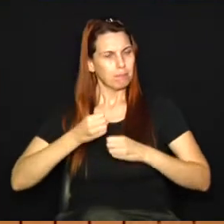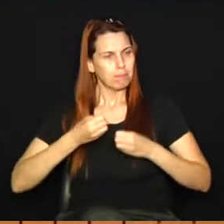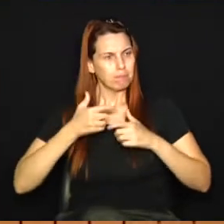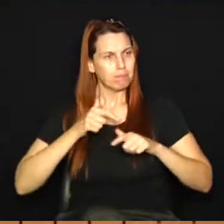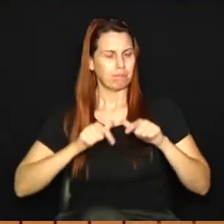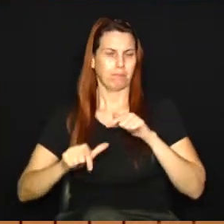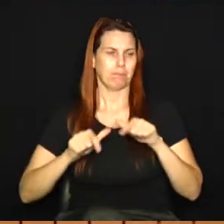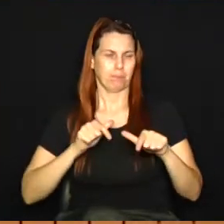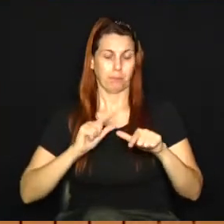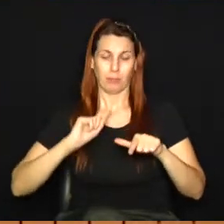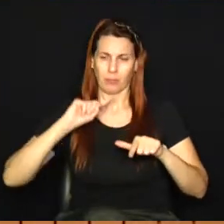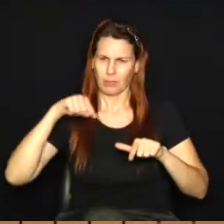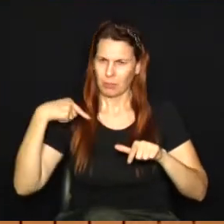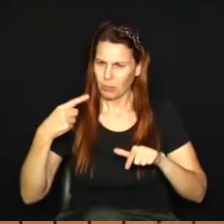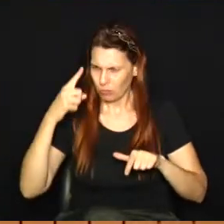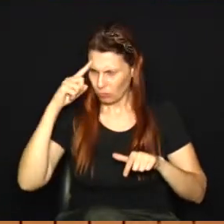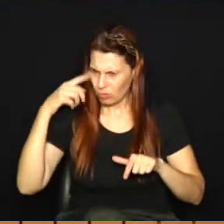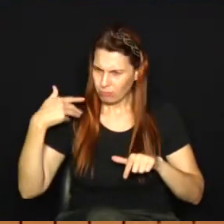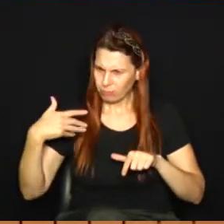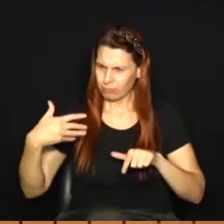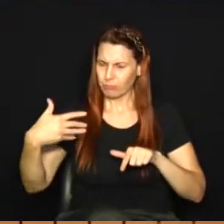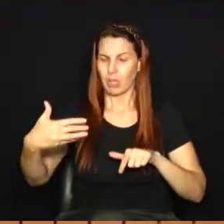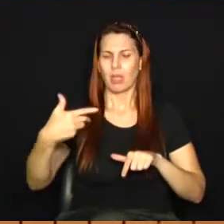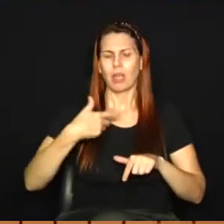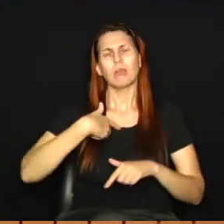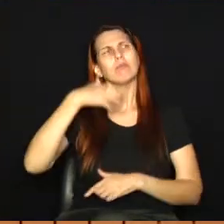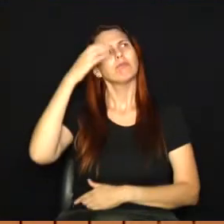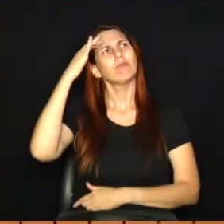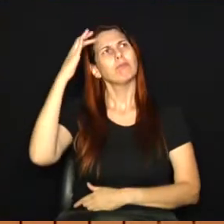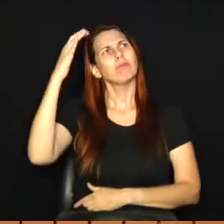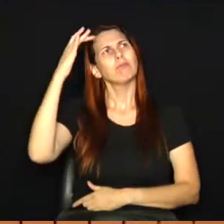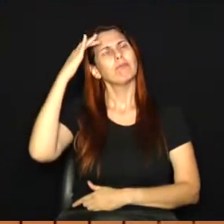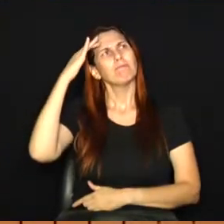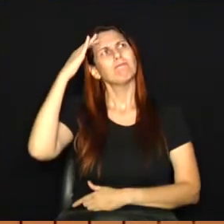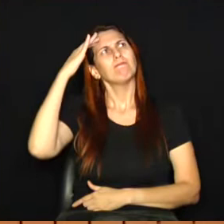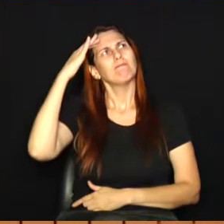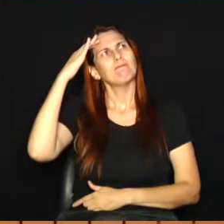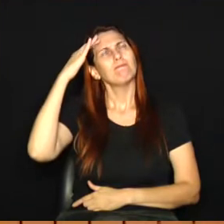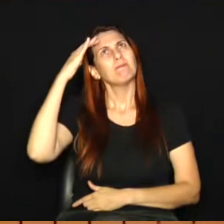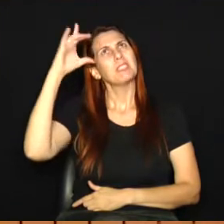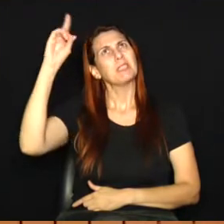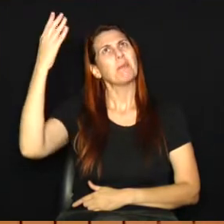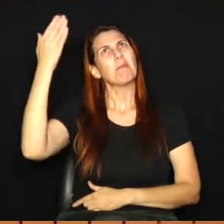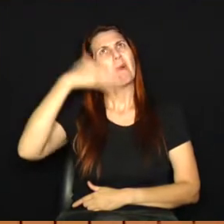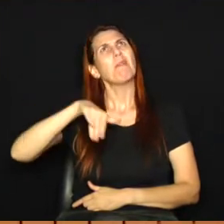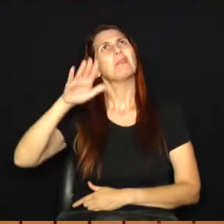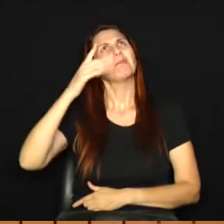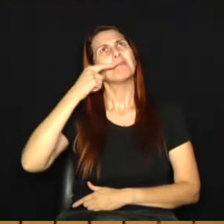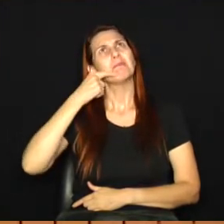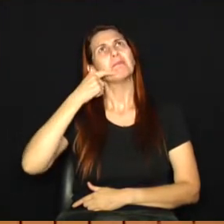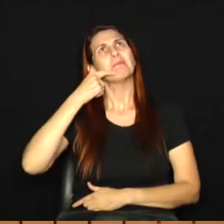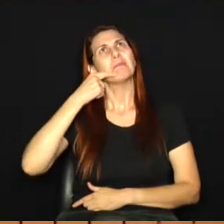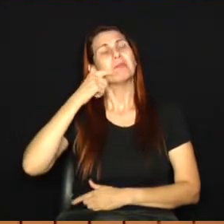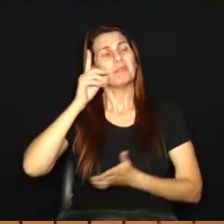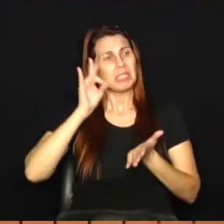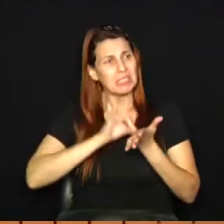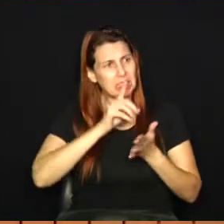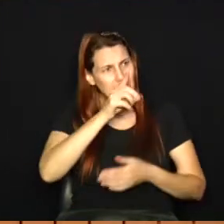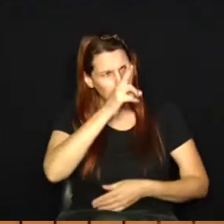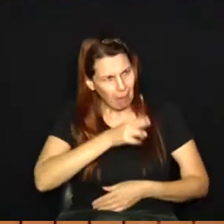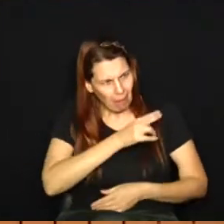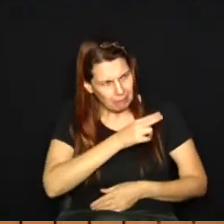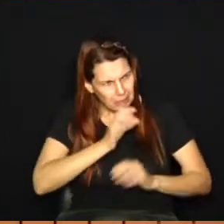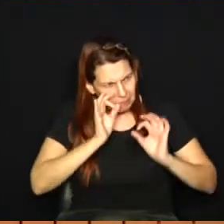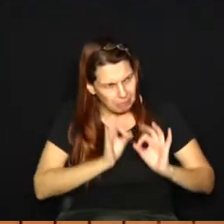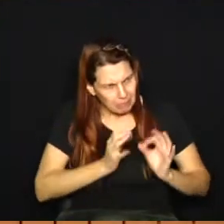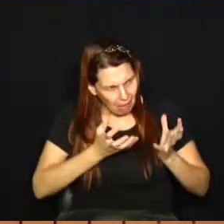depois, passado aqueles dias, eu fiquei refletindo, falei, olha, Deus me pôs à prova. Você quer realmente ser padre? Você quer